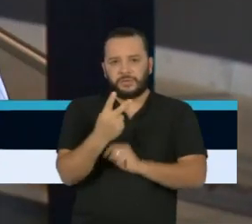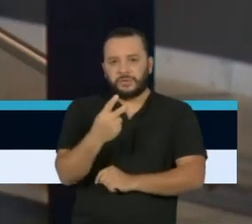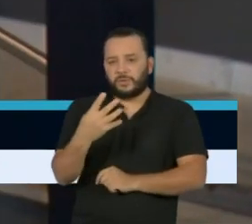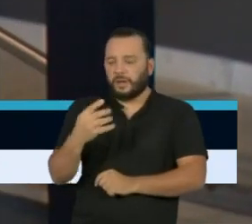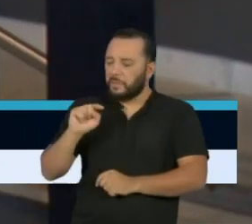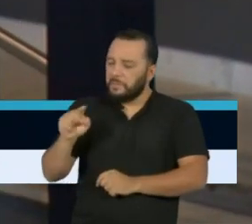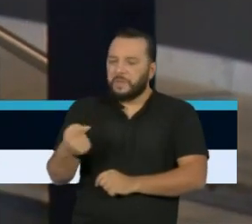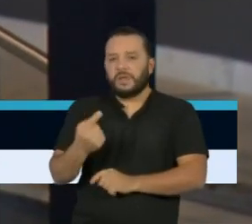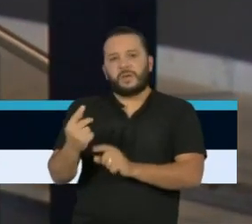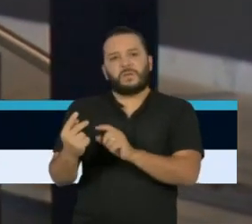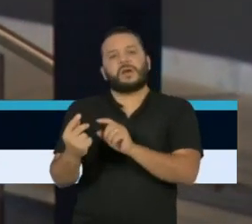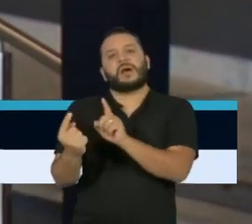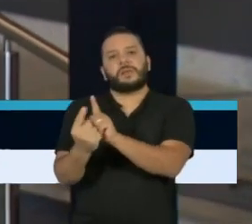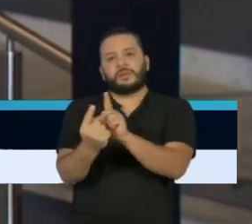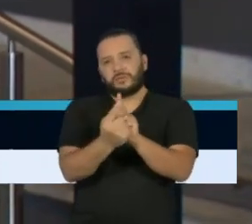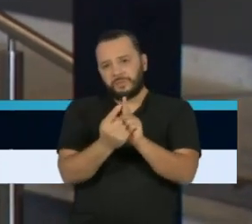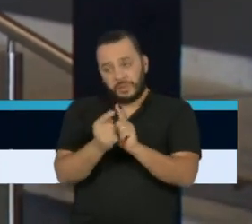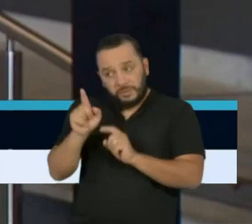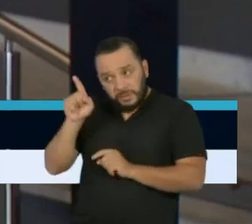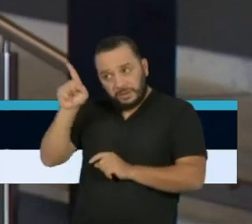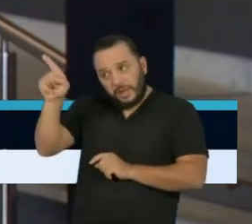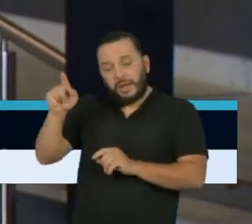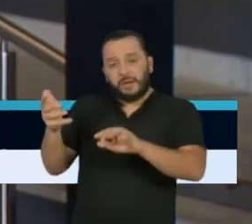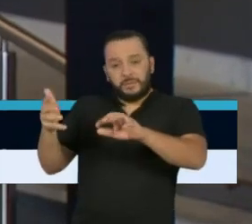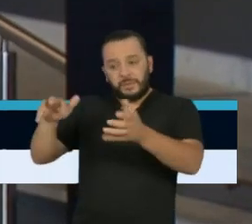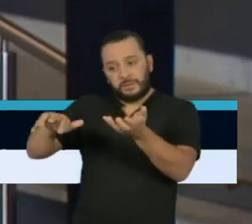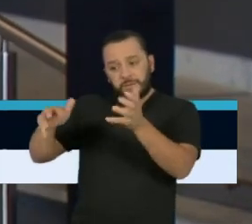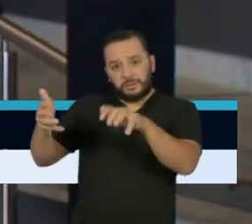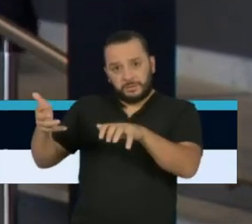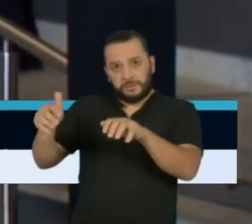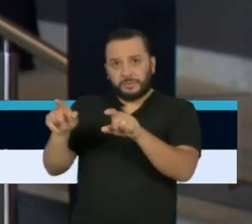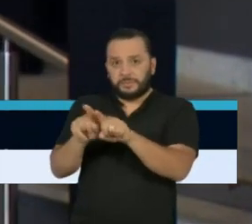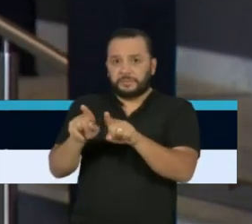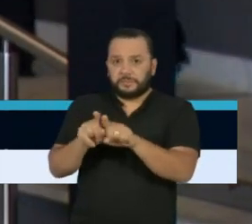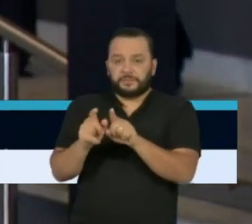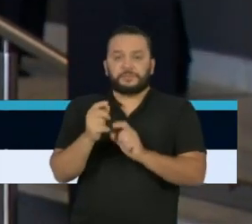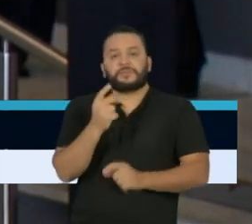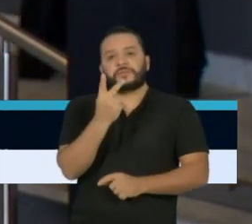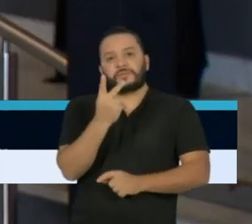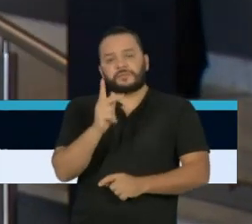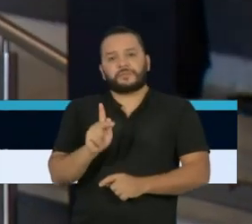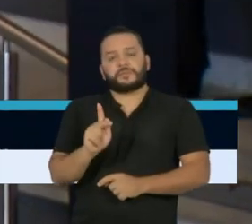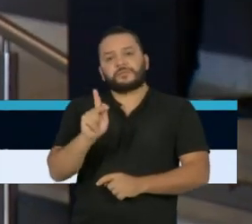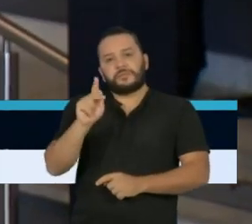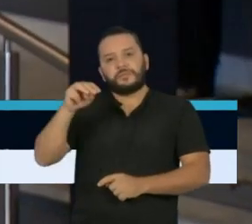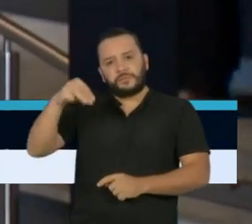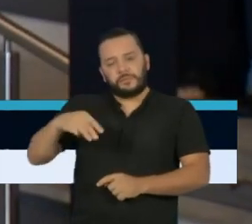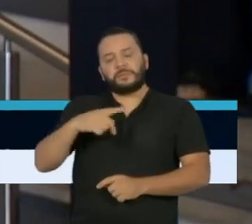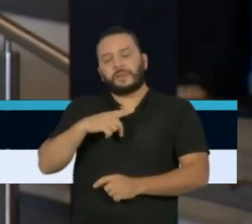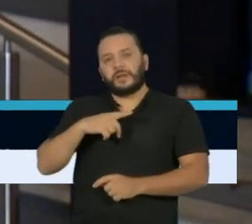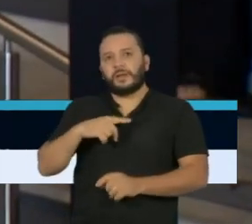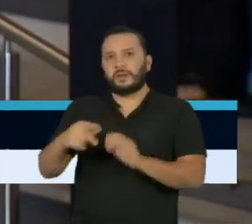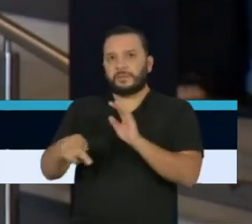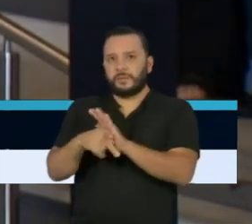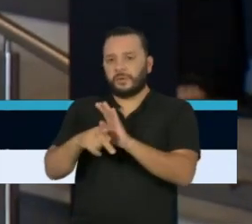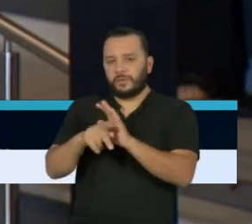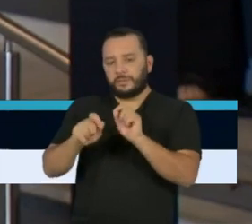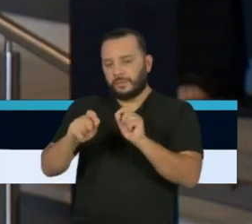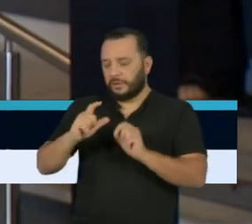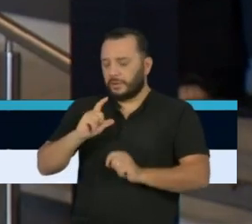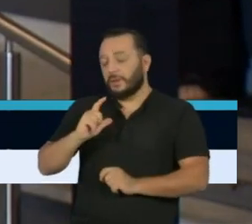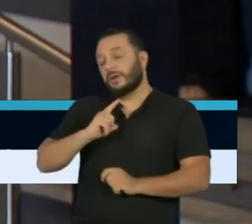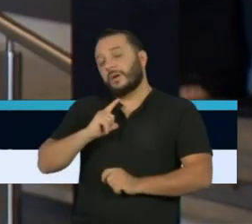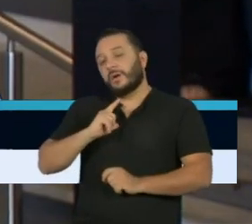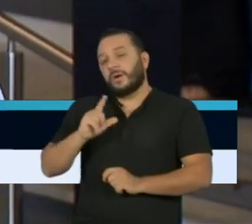saúde naqueles 3 equipamentos. Além disso, a menos de 2 quilômetros, nós temos o Hospital do Campo Limpo, um hospital importante nosso na